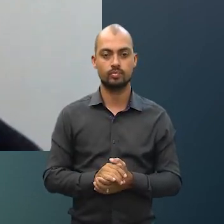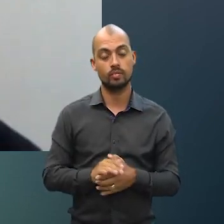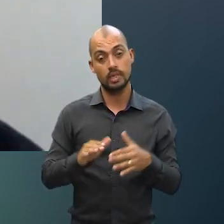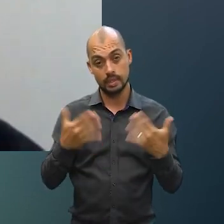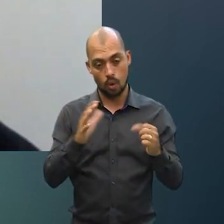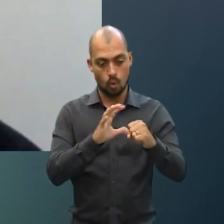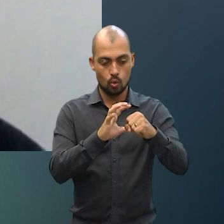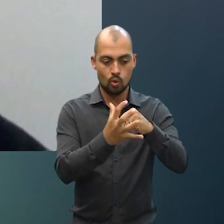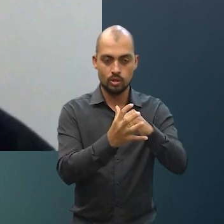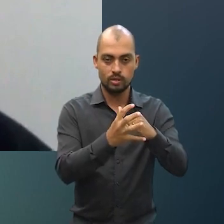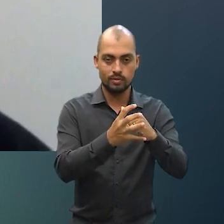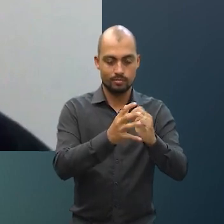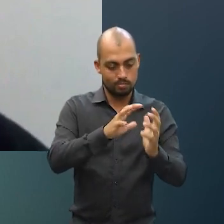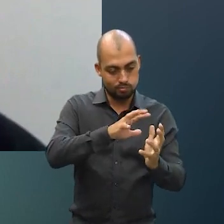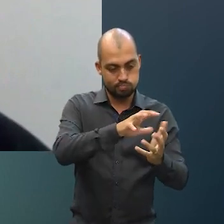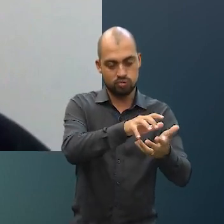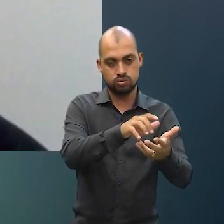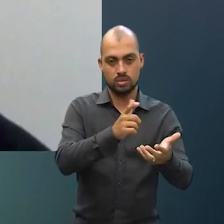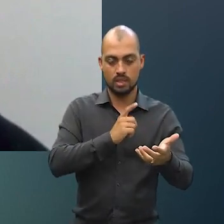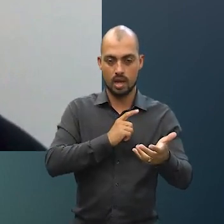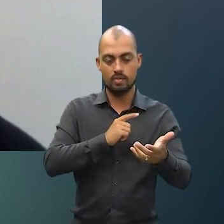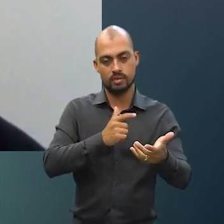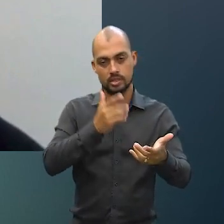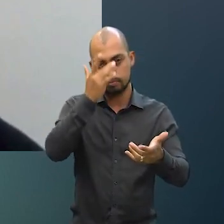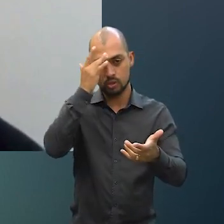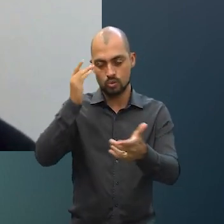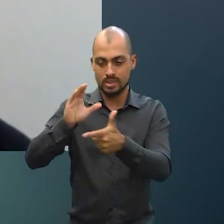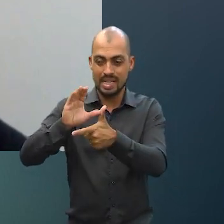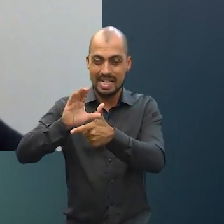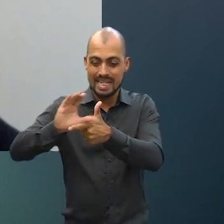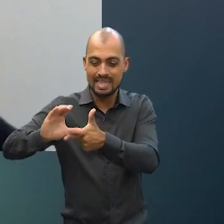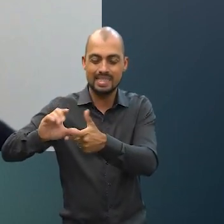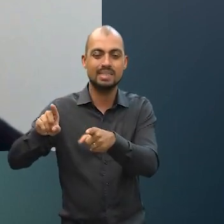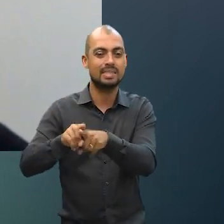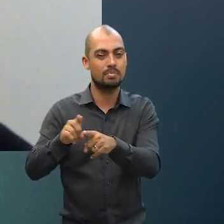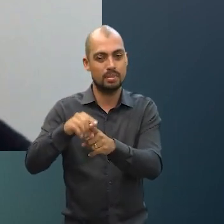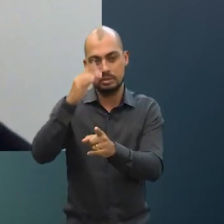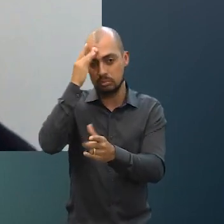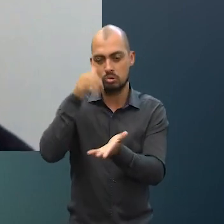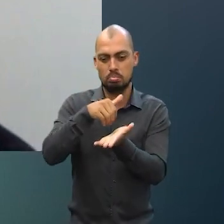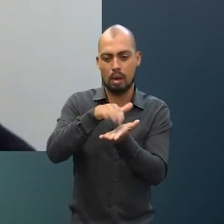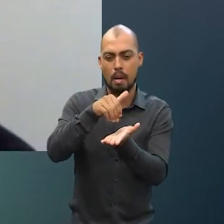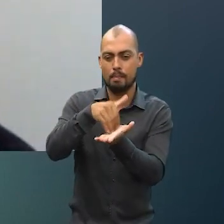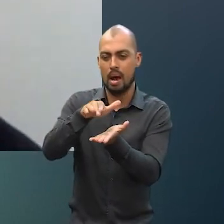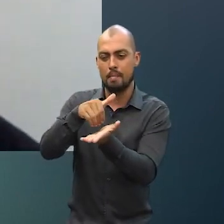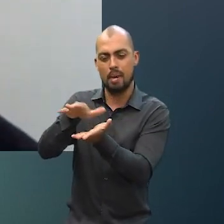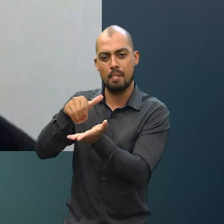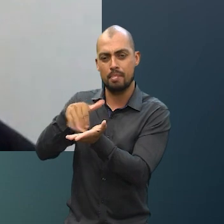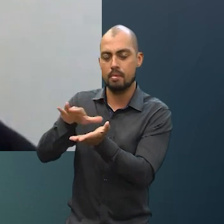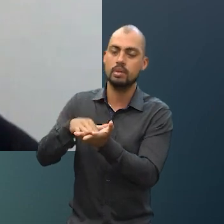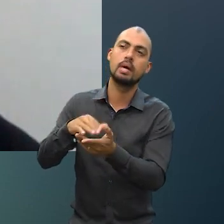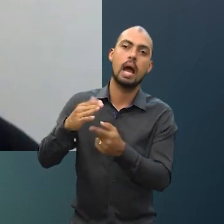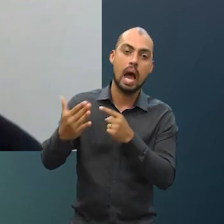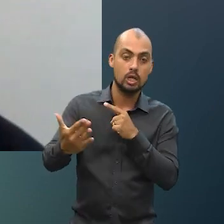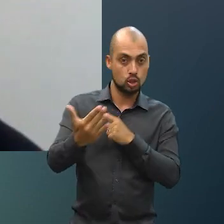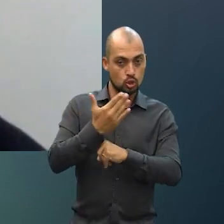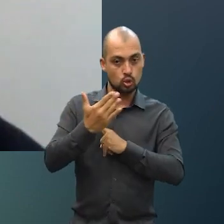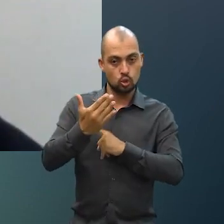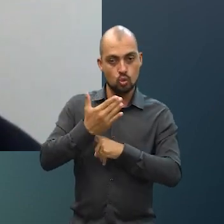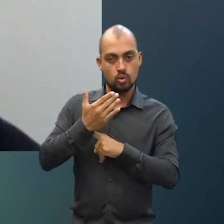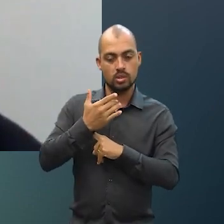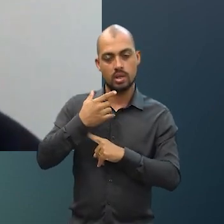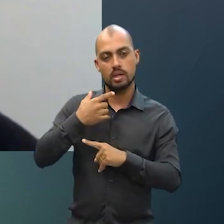a pandemia, com a crise, as pessoas perdendo seus empregos, isso daí também tem contribuído, também